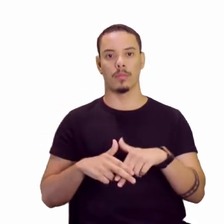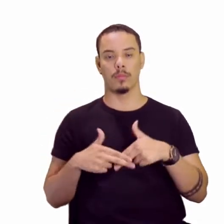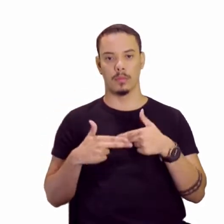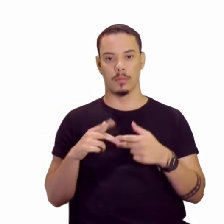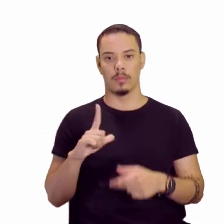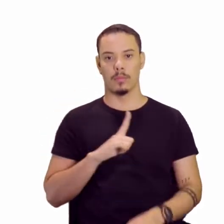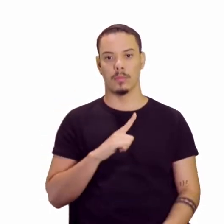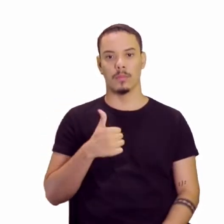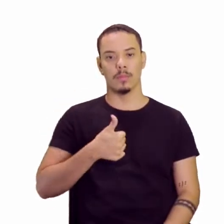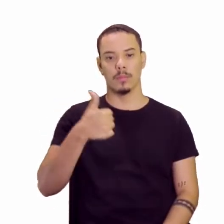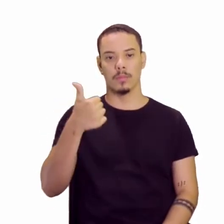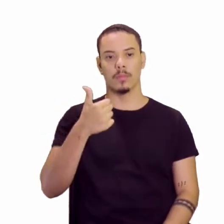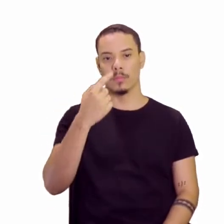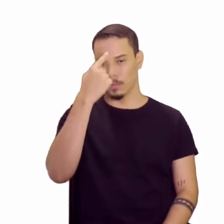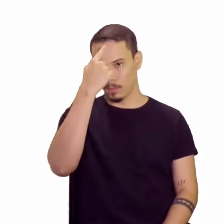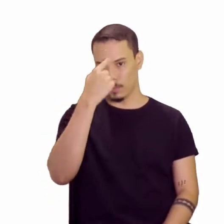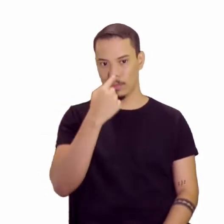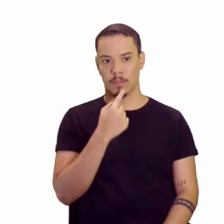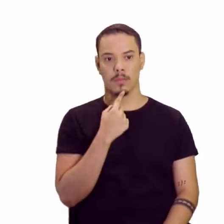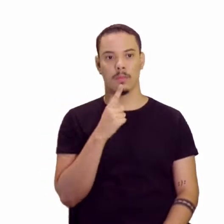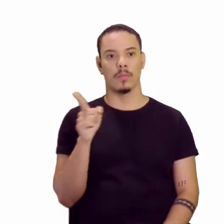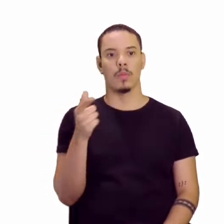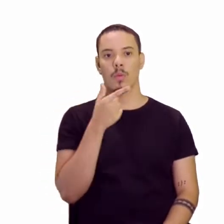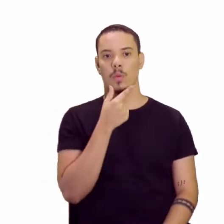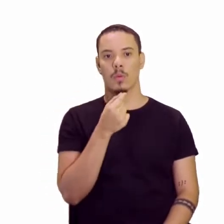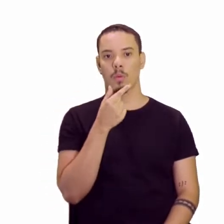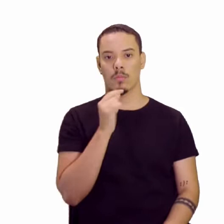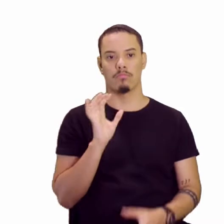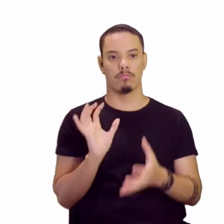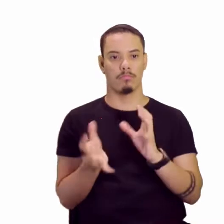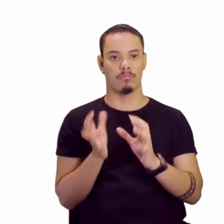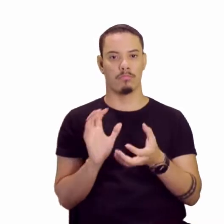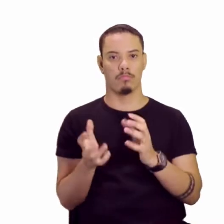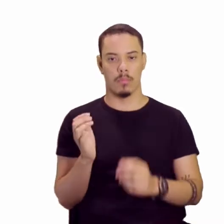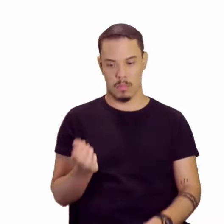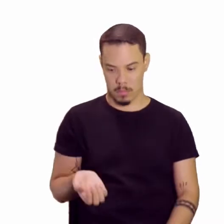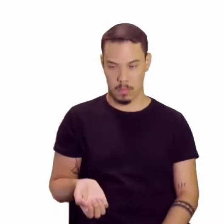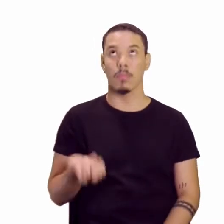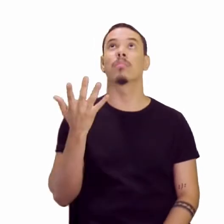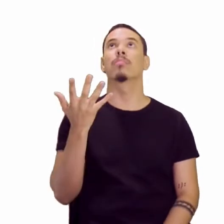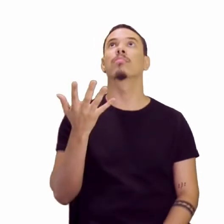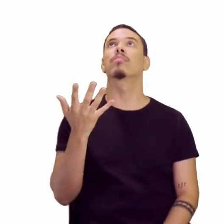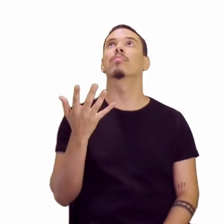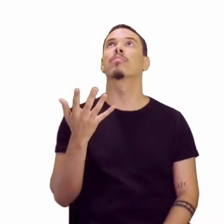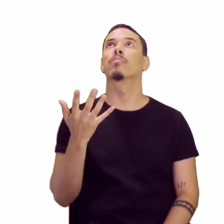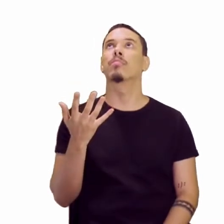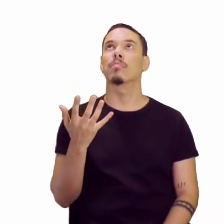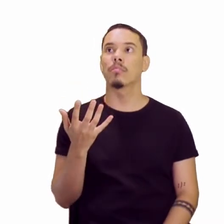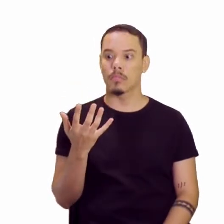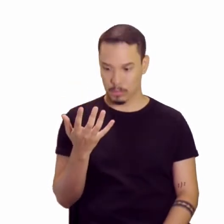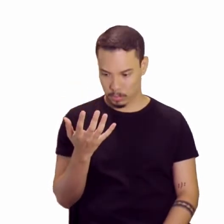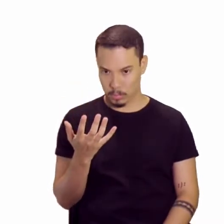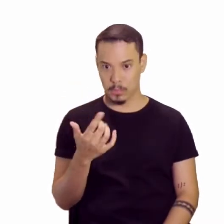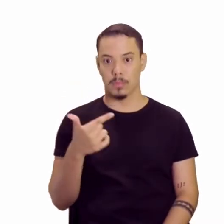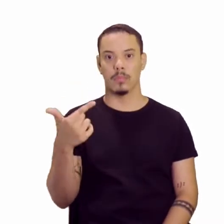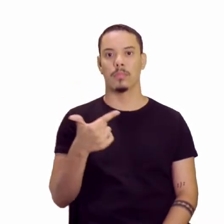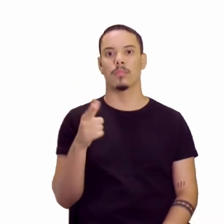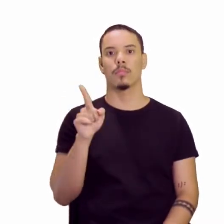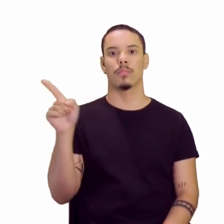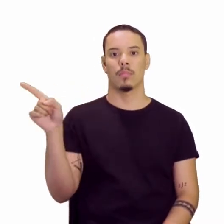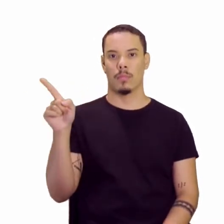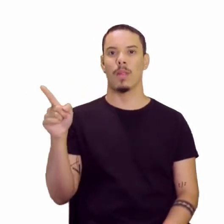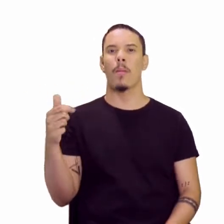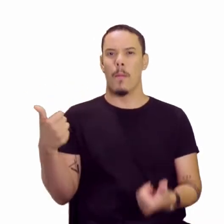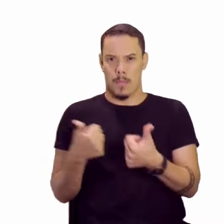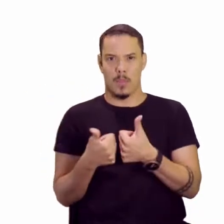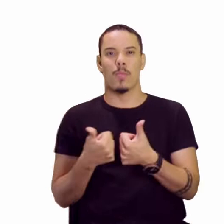primeira imagem um garoto, né, lançando ali uma bola para cima, e no segundo que nós vimos ali, passou bem